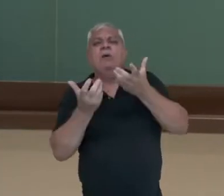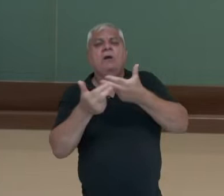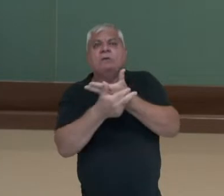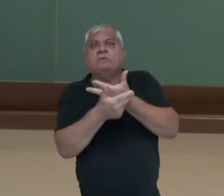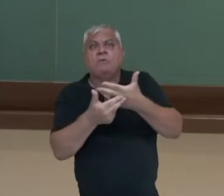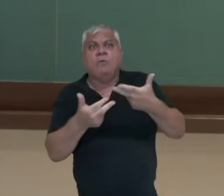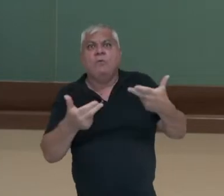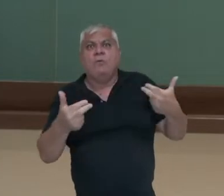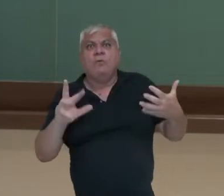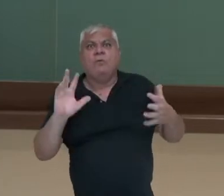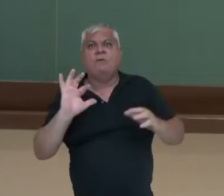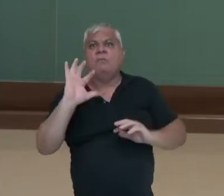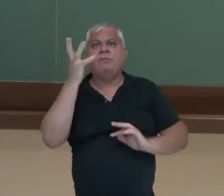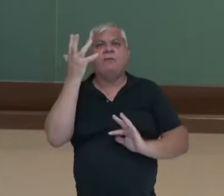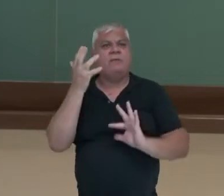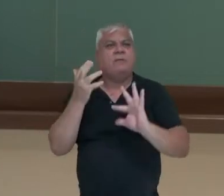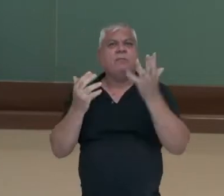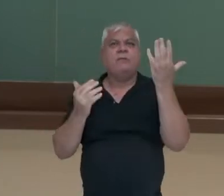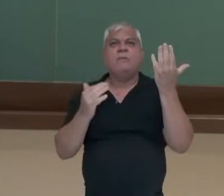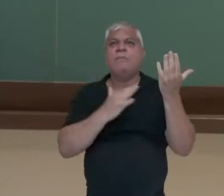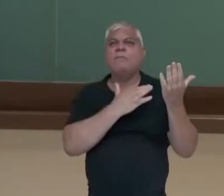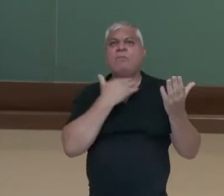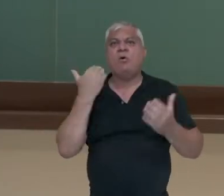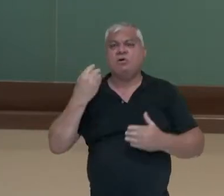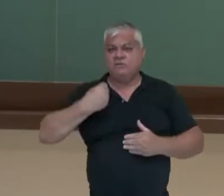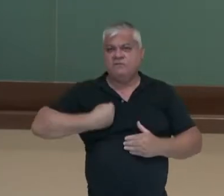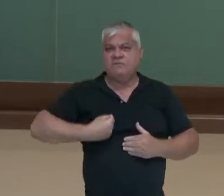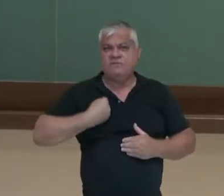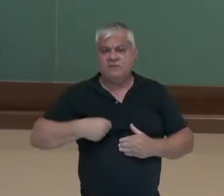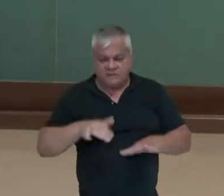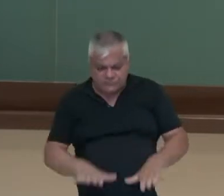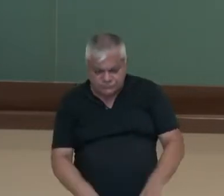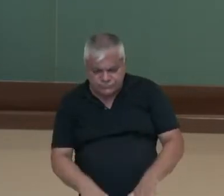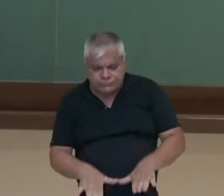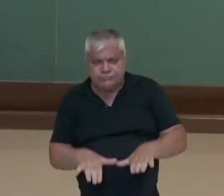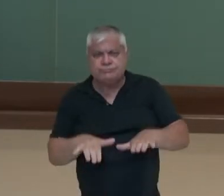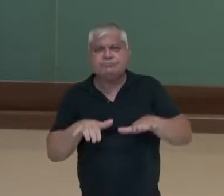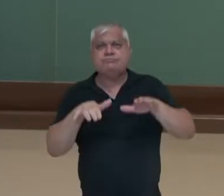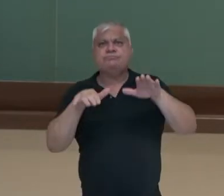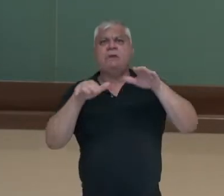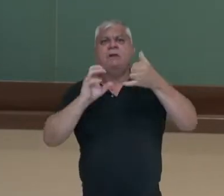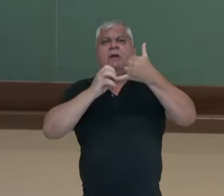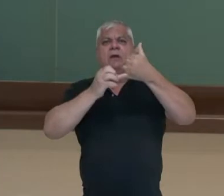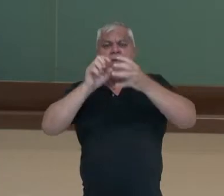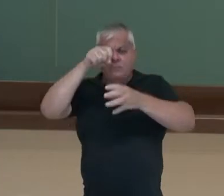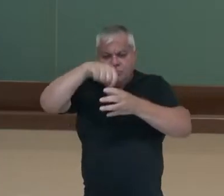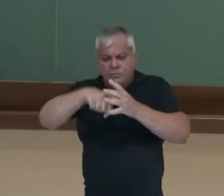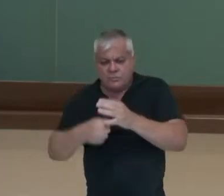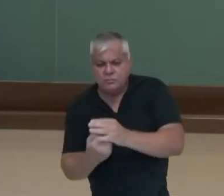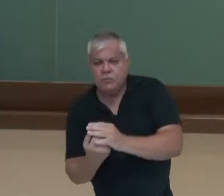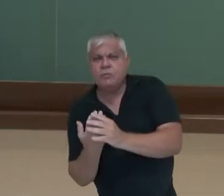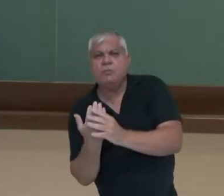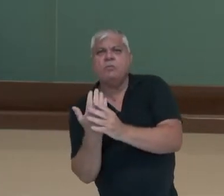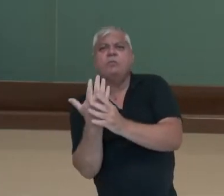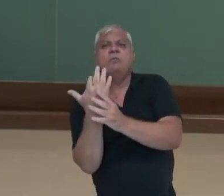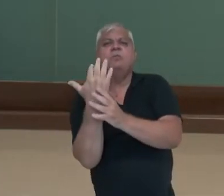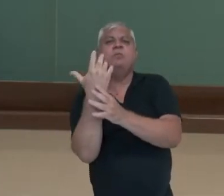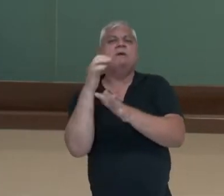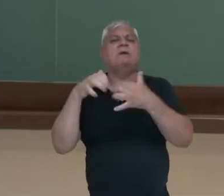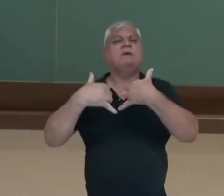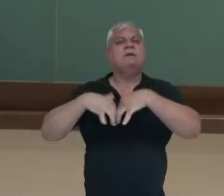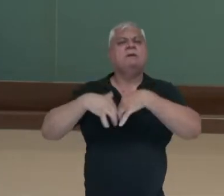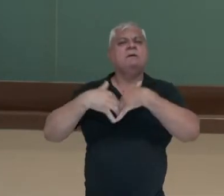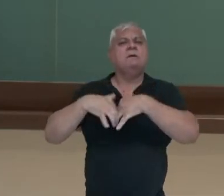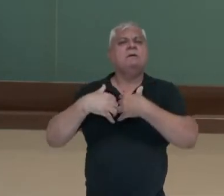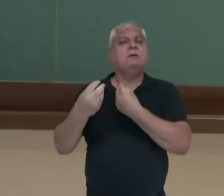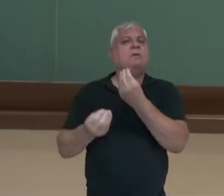os fenômenos, a morte, a vida, o crescimento, a plantação, através da